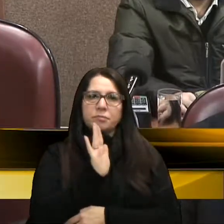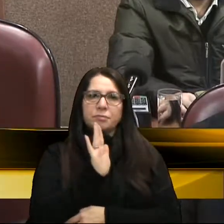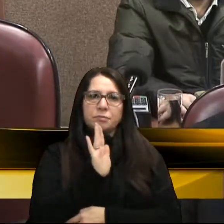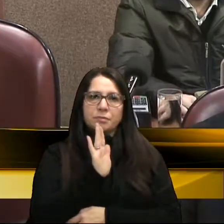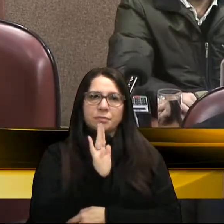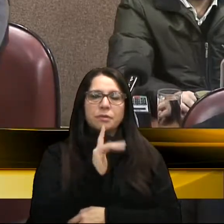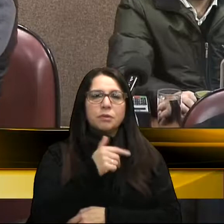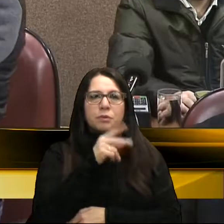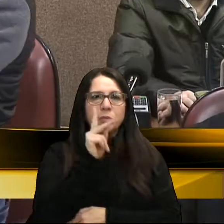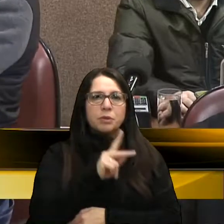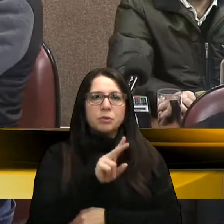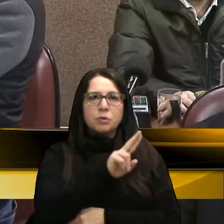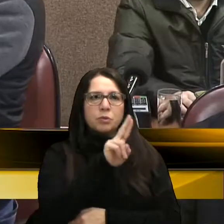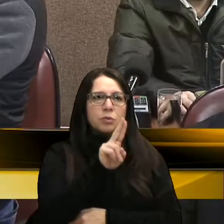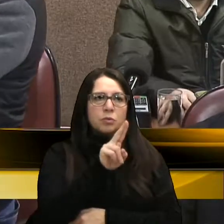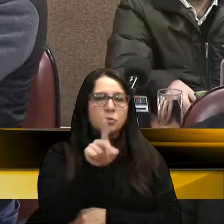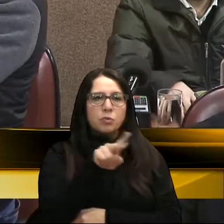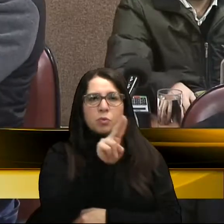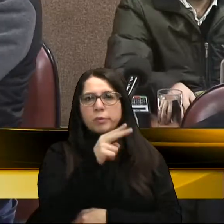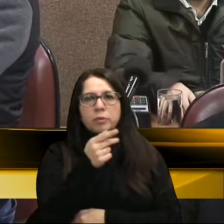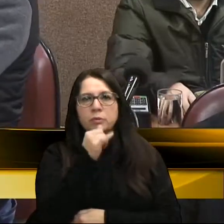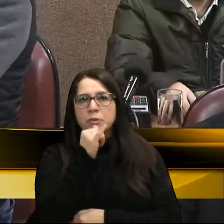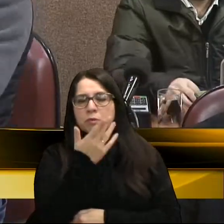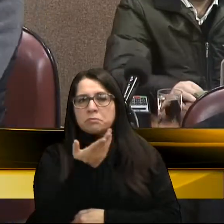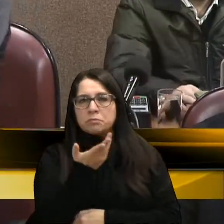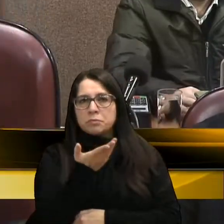Hoje em dia alguém usa uma bandeira